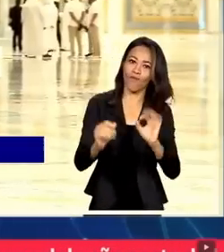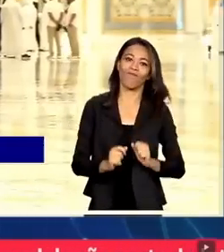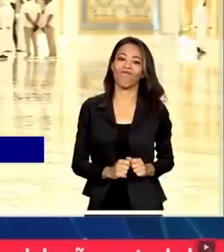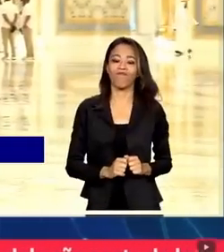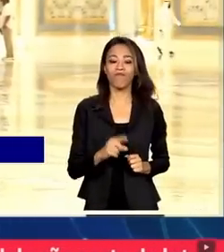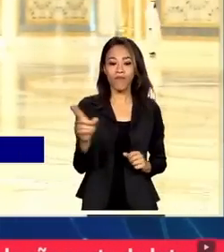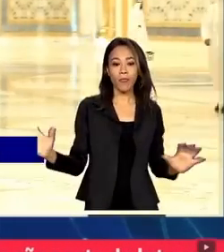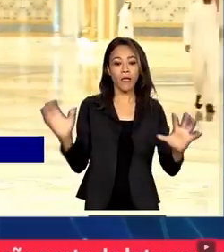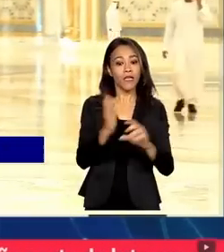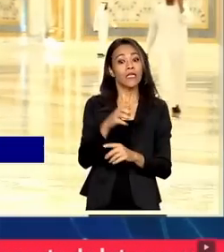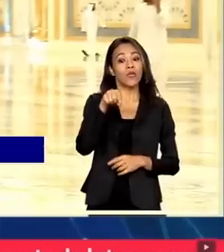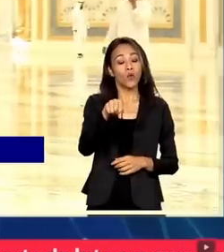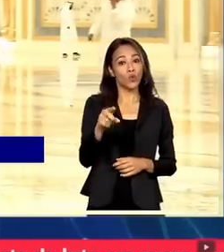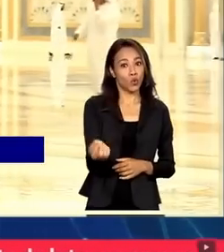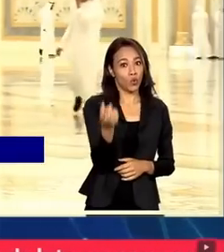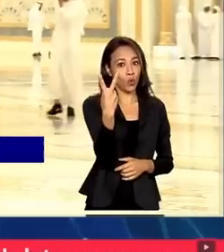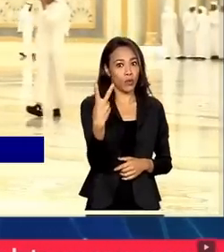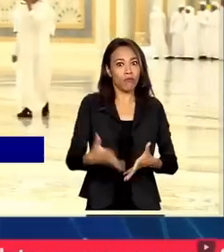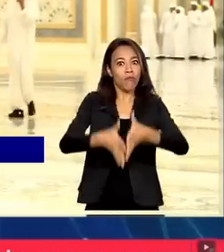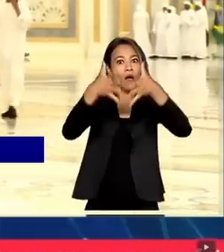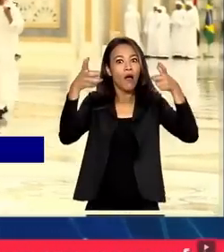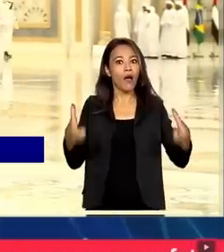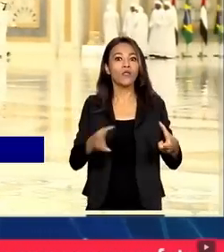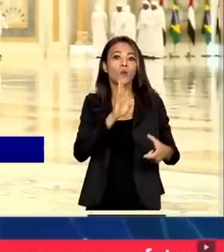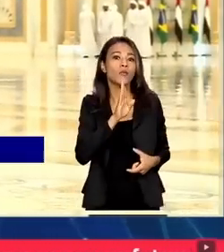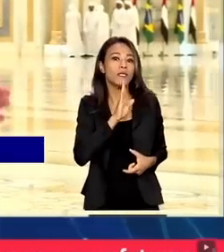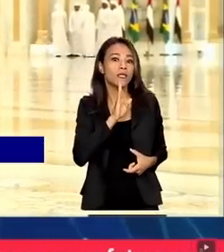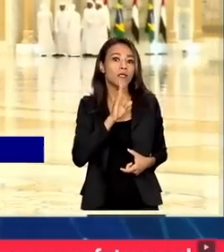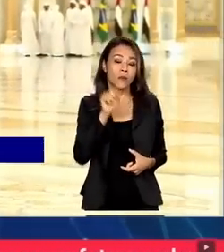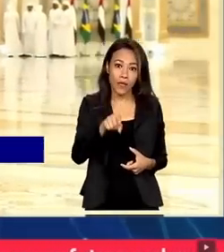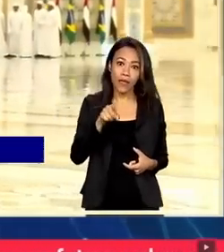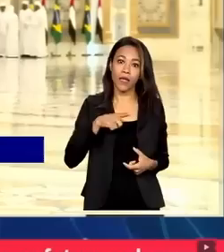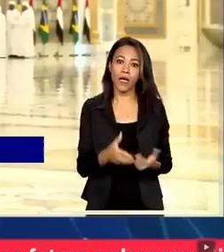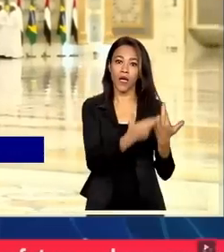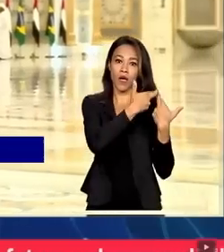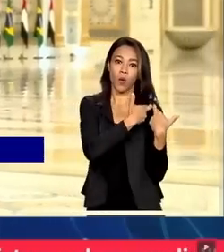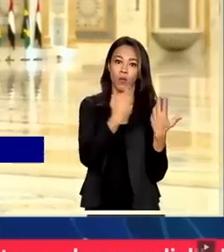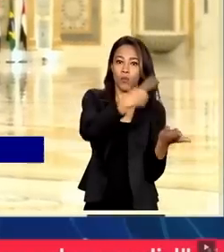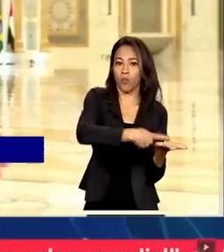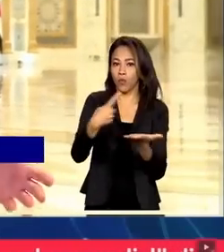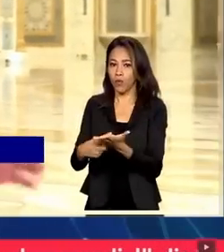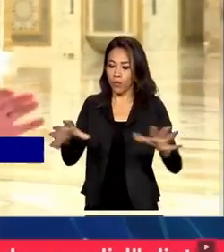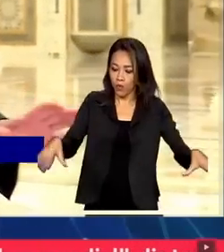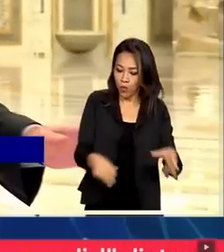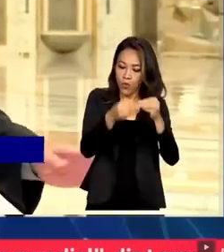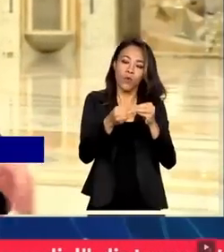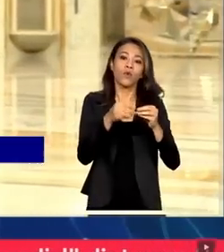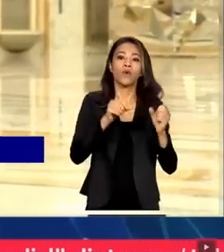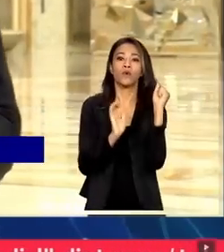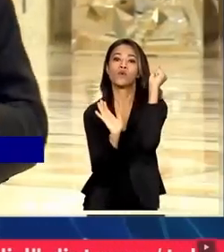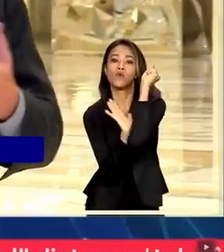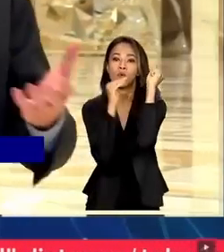Unidos são sete, mas os dois maiores e mais conhecidos representam papéis diferentes, porém complementares, onde Dubai representa, assim,